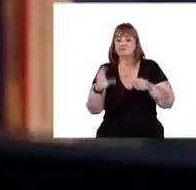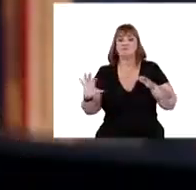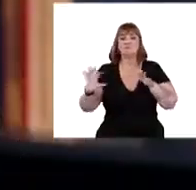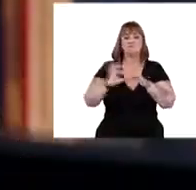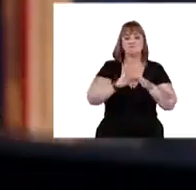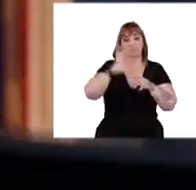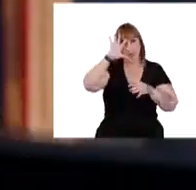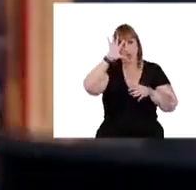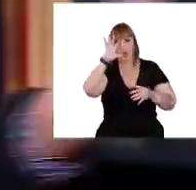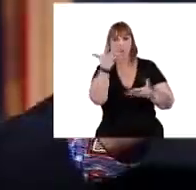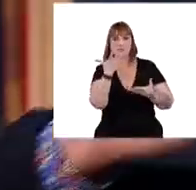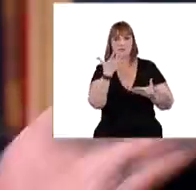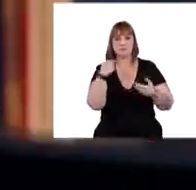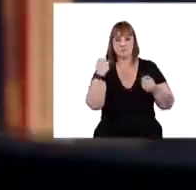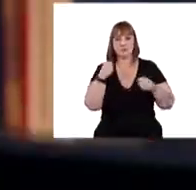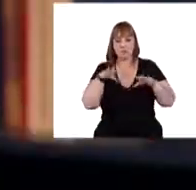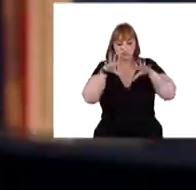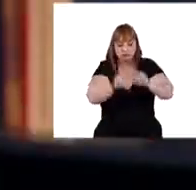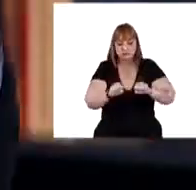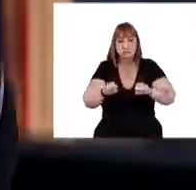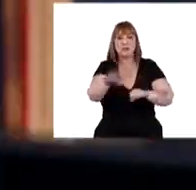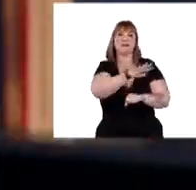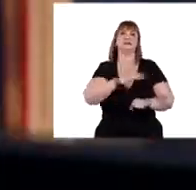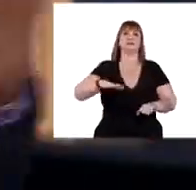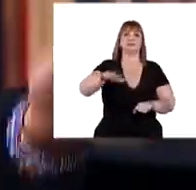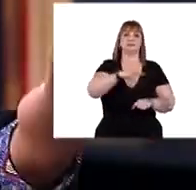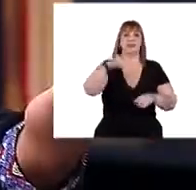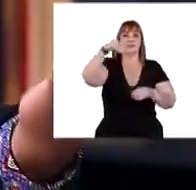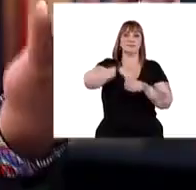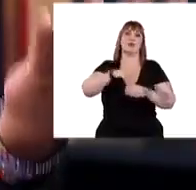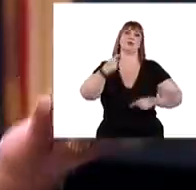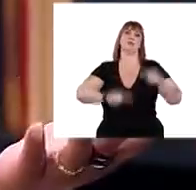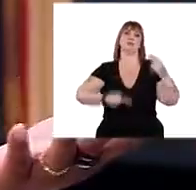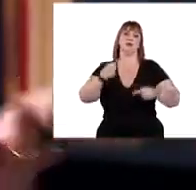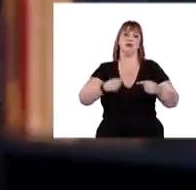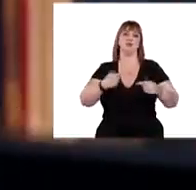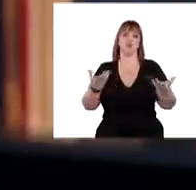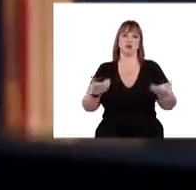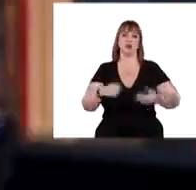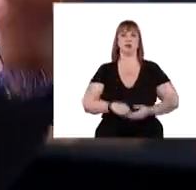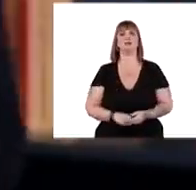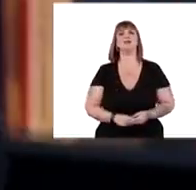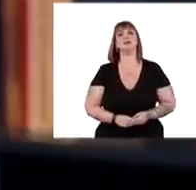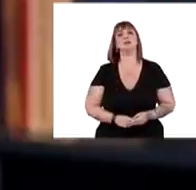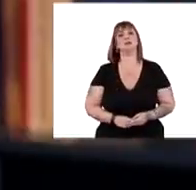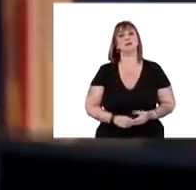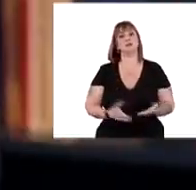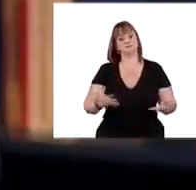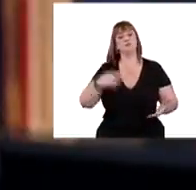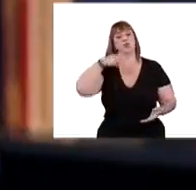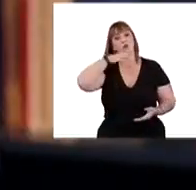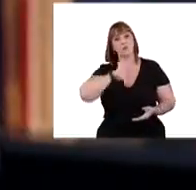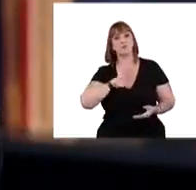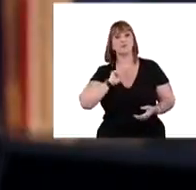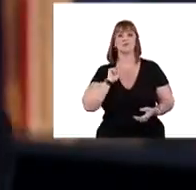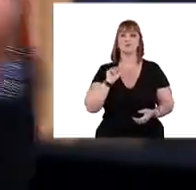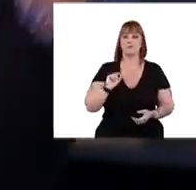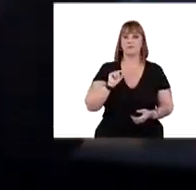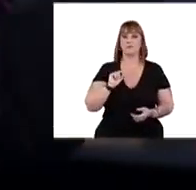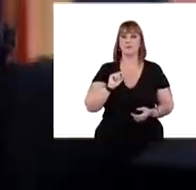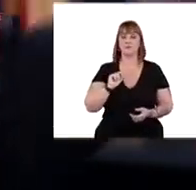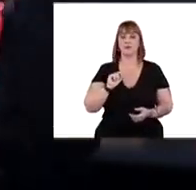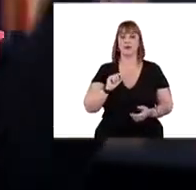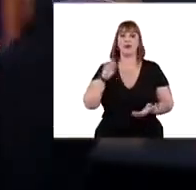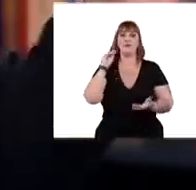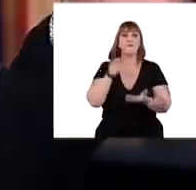essa decisão, porque a gente tem que ocupar esses espaços também dentro da política institucional. Né? Agora, é claro,